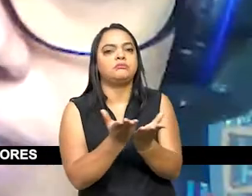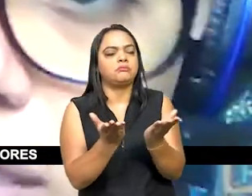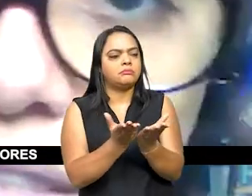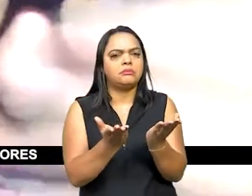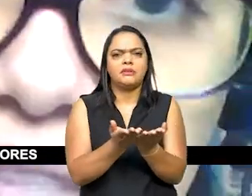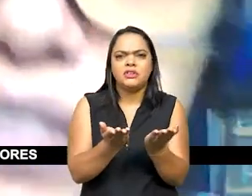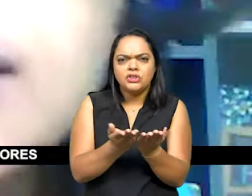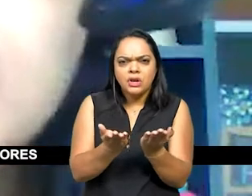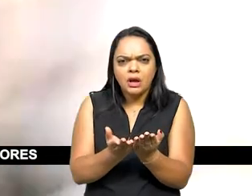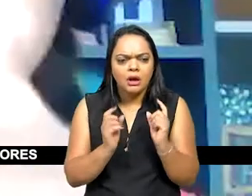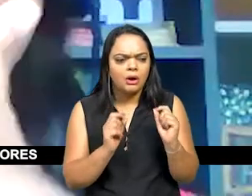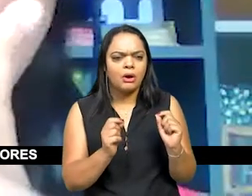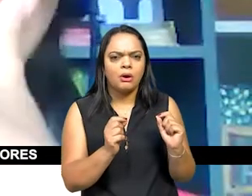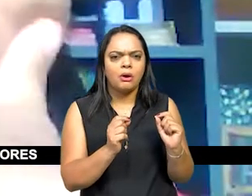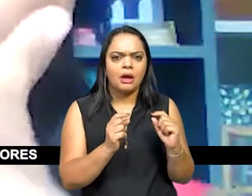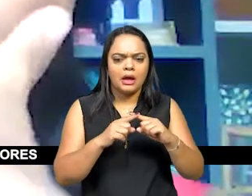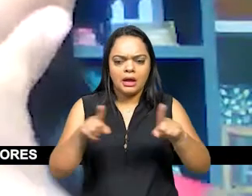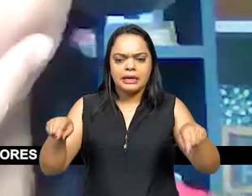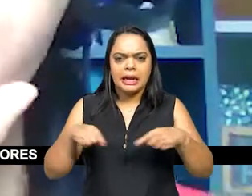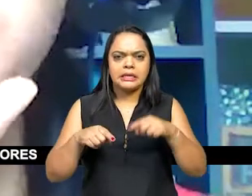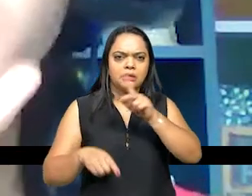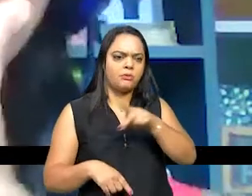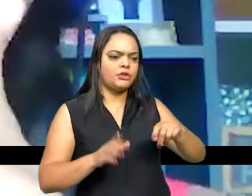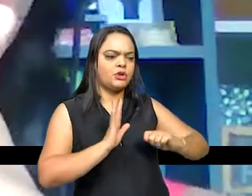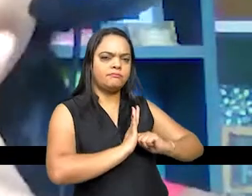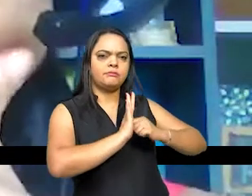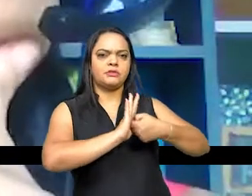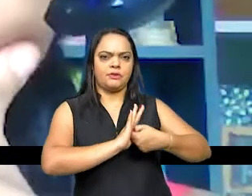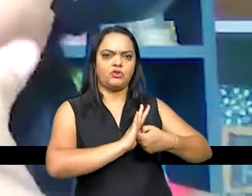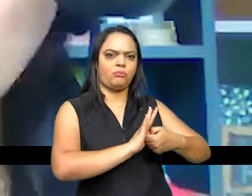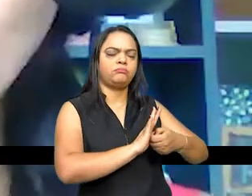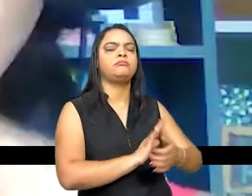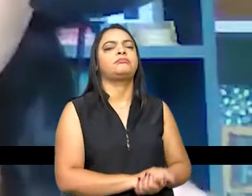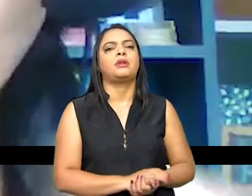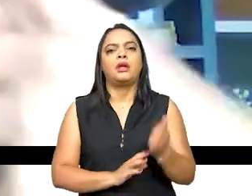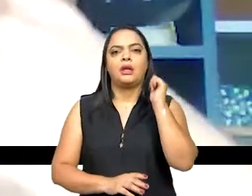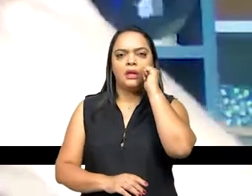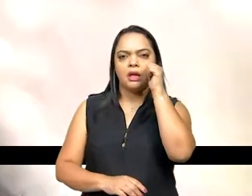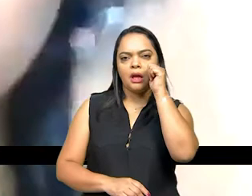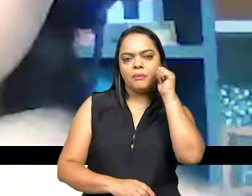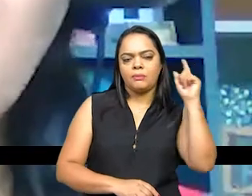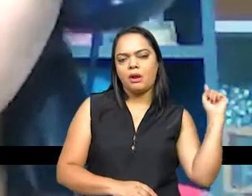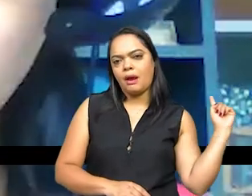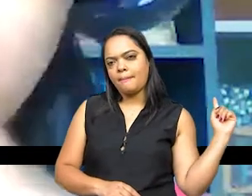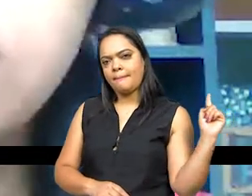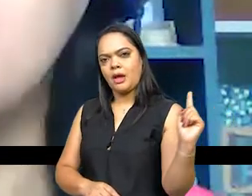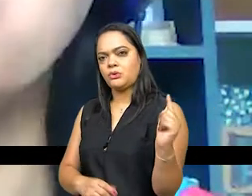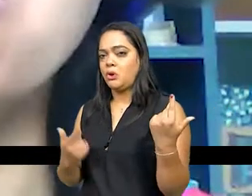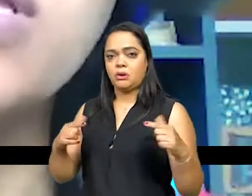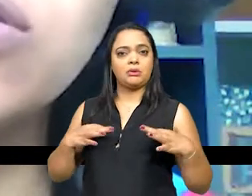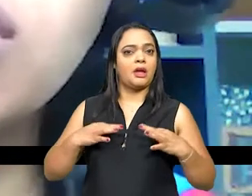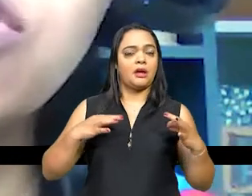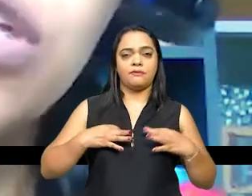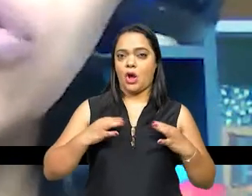evangélicas, se trancaram na sala dos professores. E quando essa senhora passou por elas, ela não estava com seus